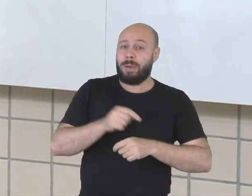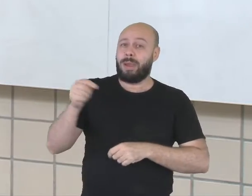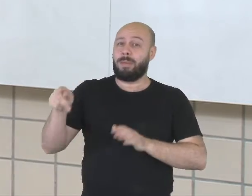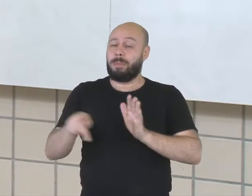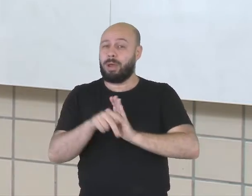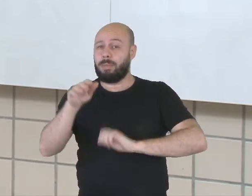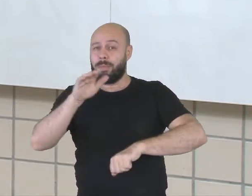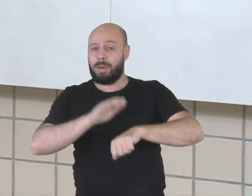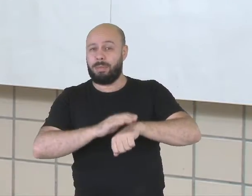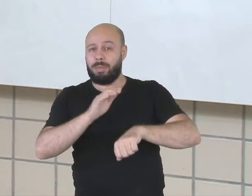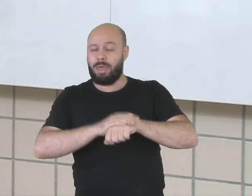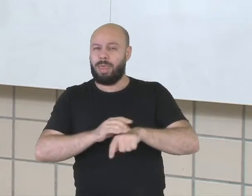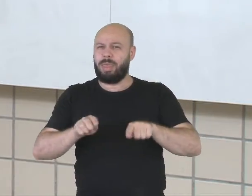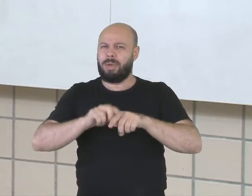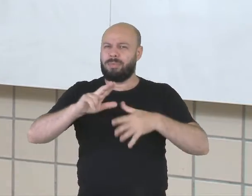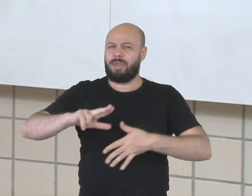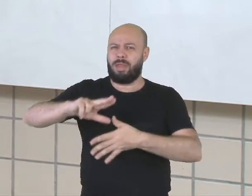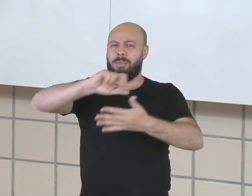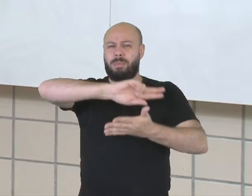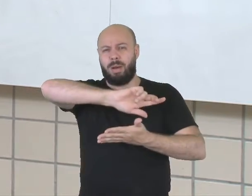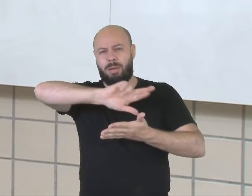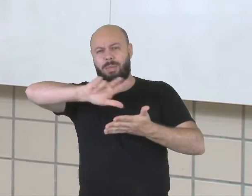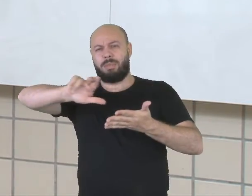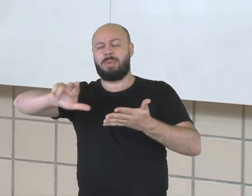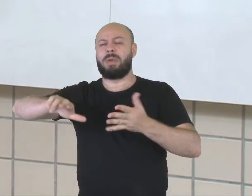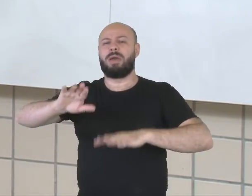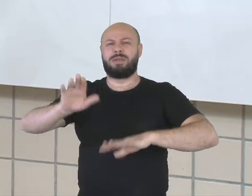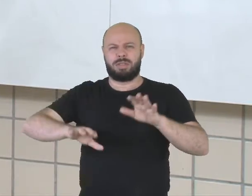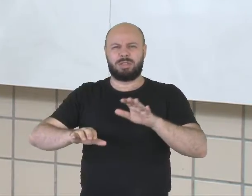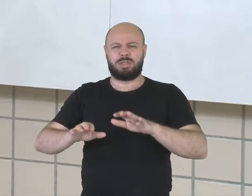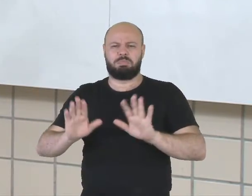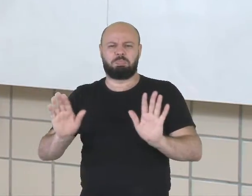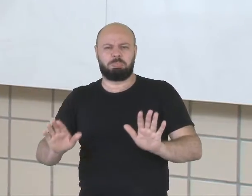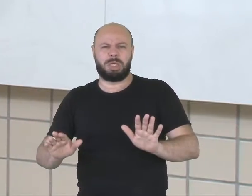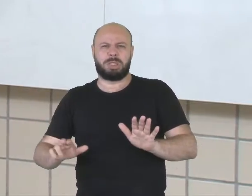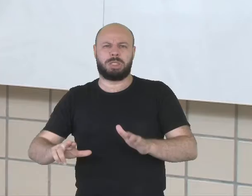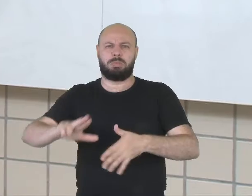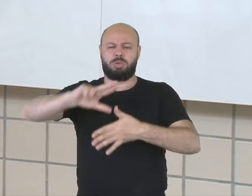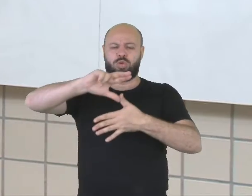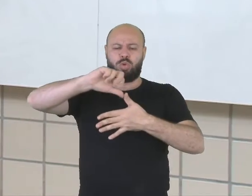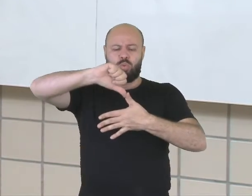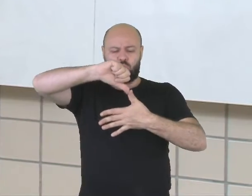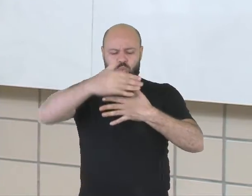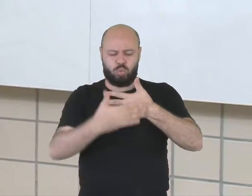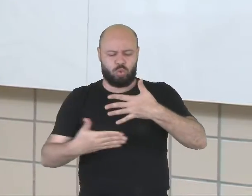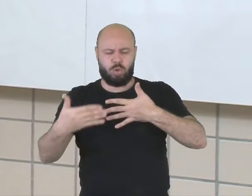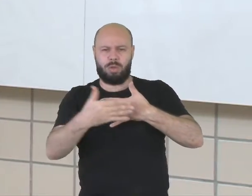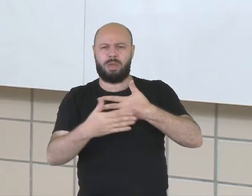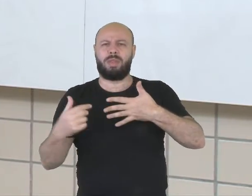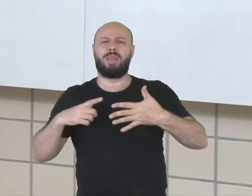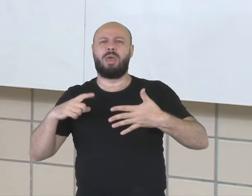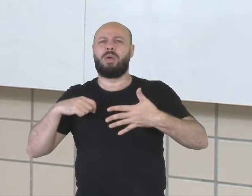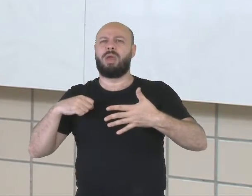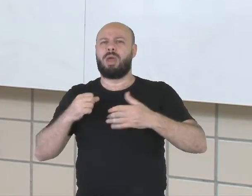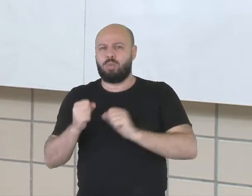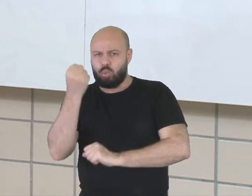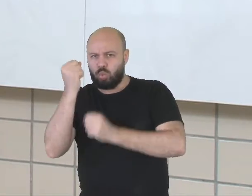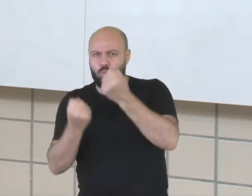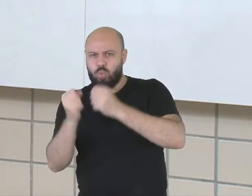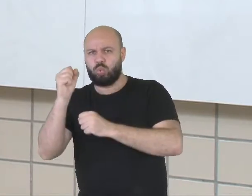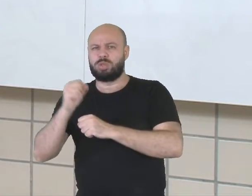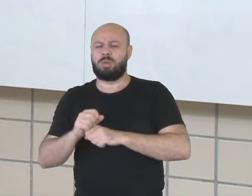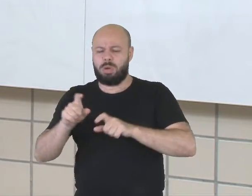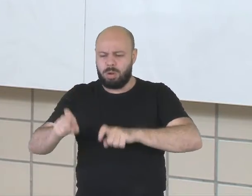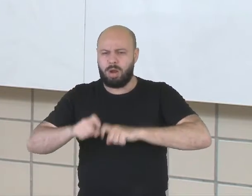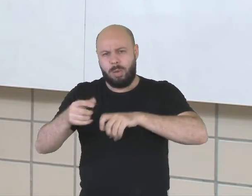Latina, que é uma economia diversificada, enquanto eu tenho na América do Sul a presença de indústrias, de